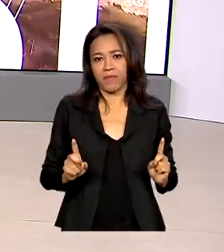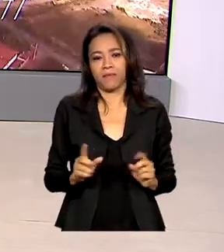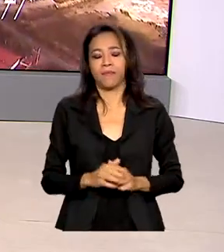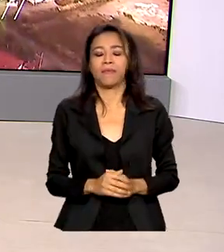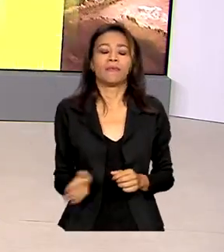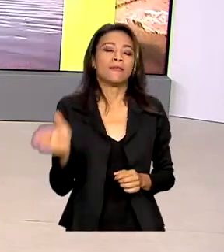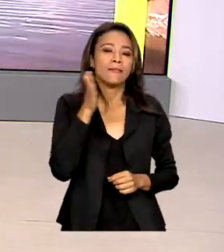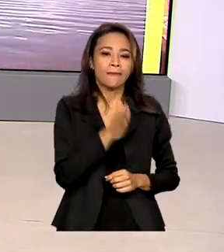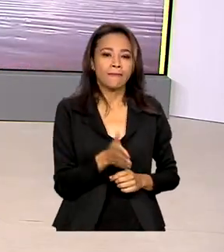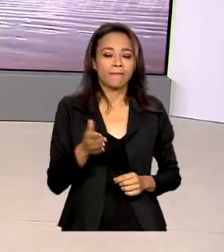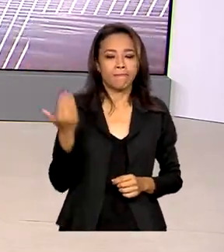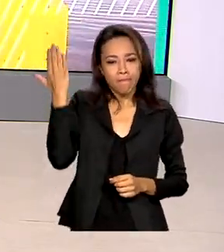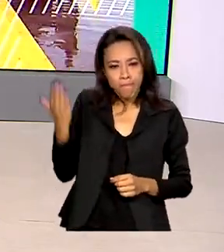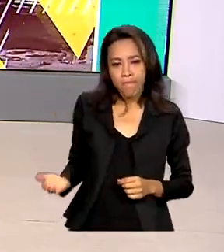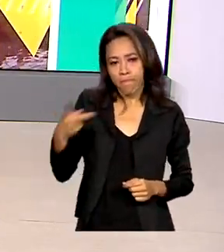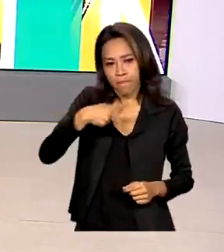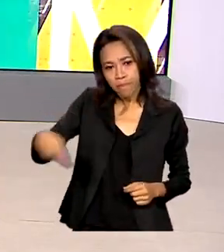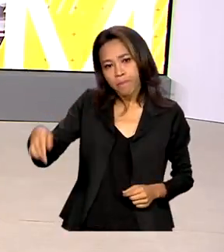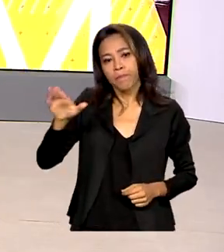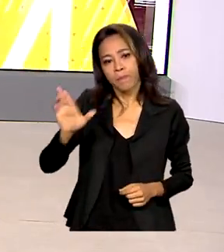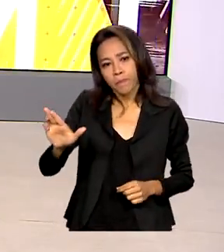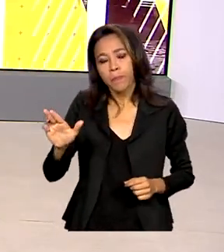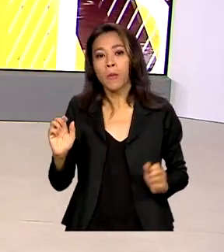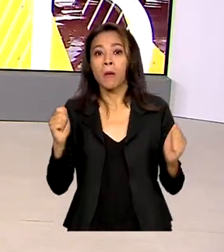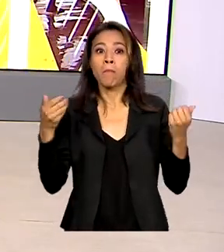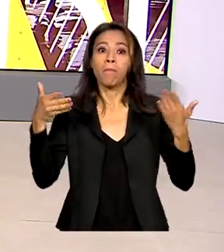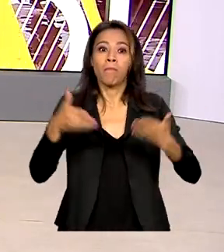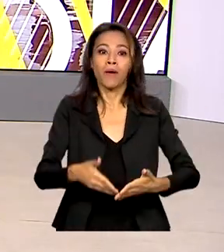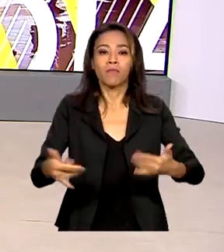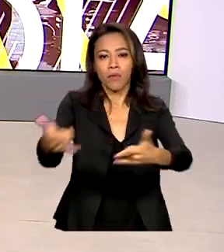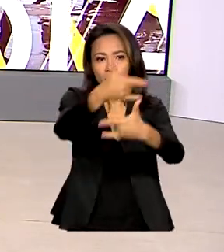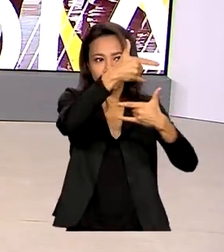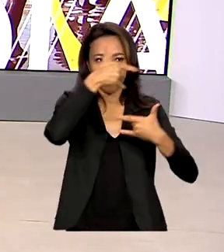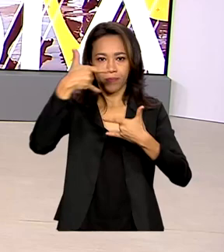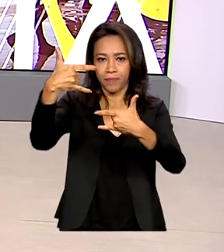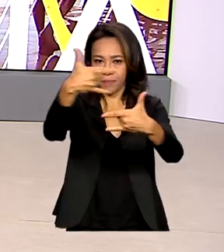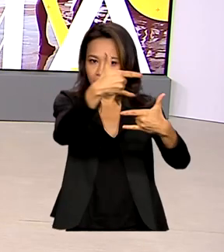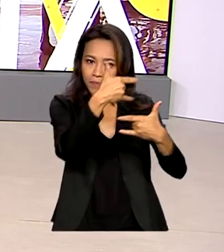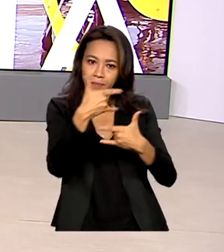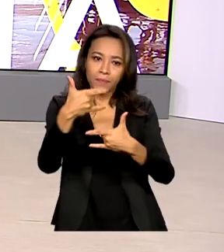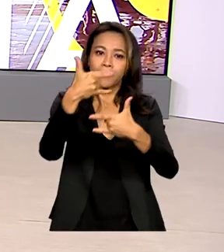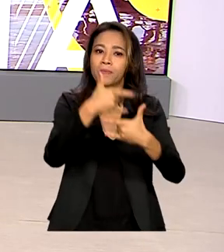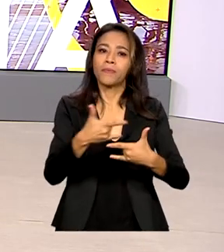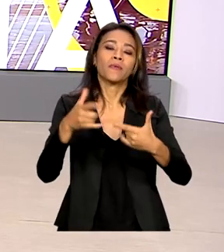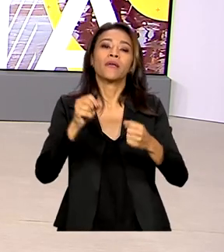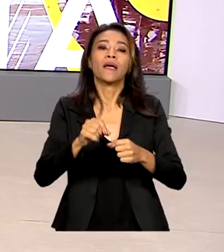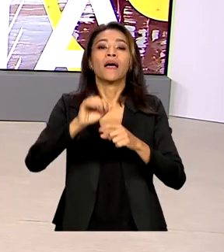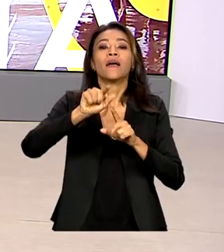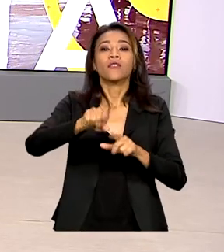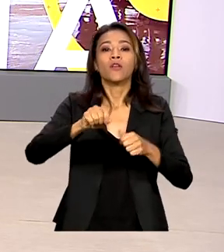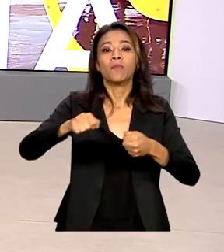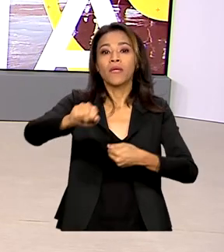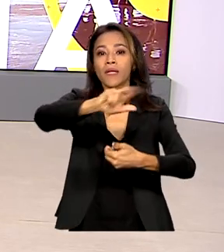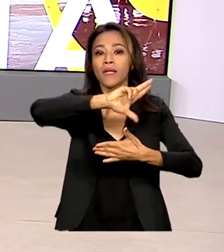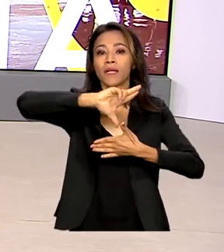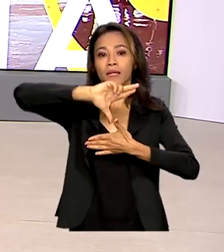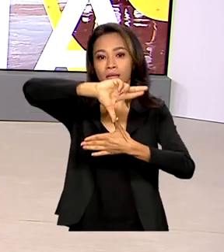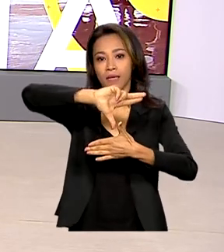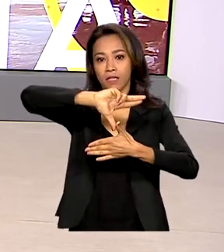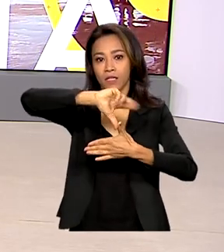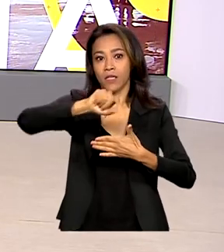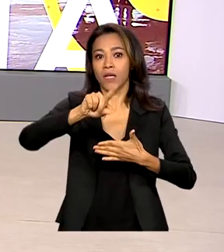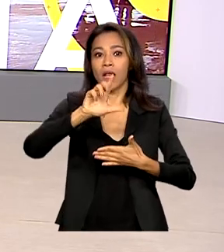e o presidente Lula participou por vídeo conferência da Cúpula latino-americana pela segurança alimentar e nutricional